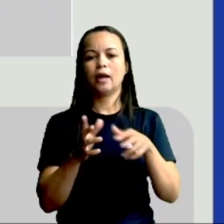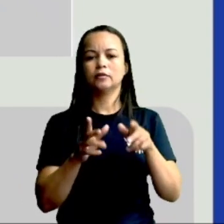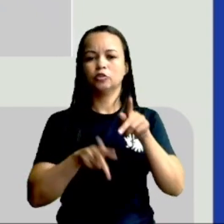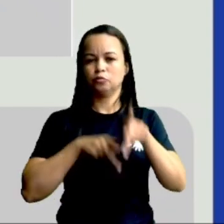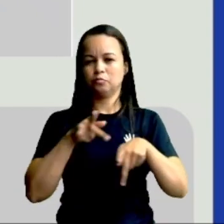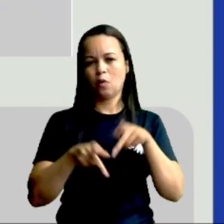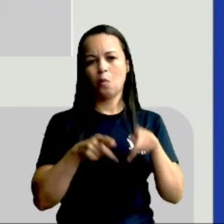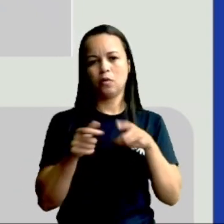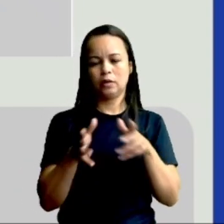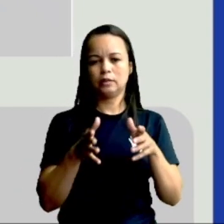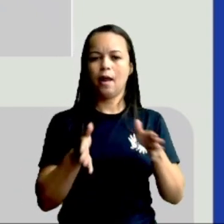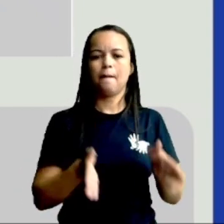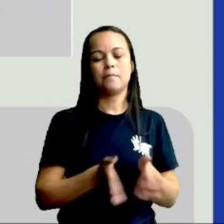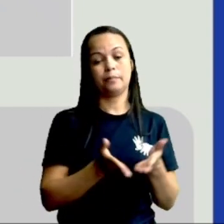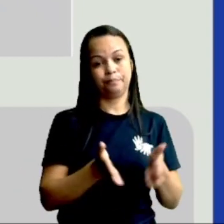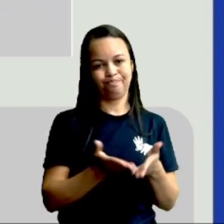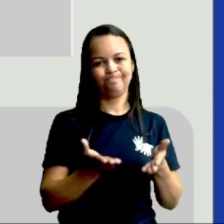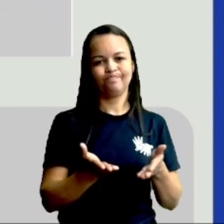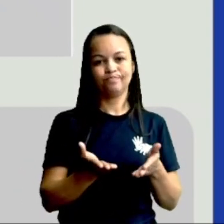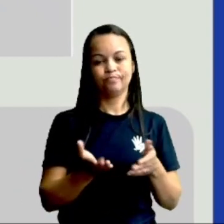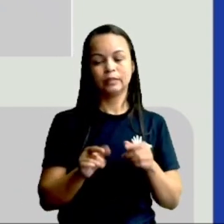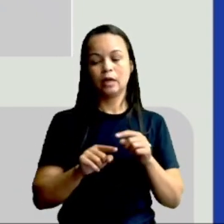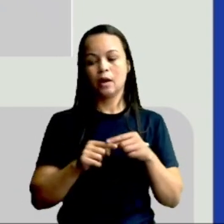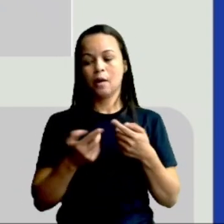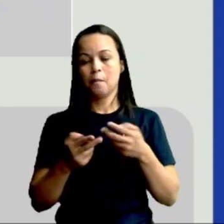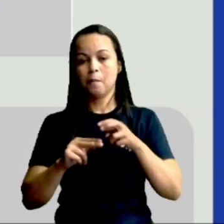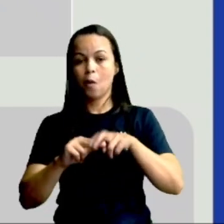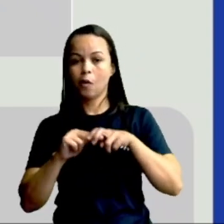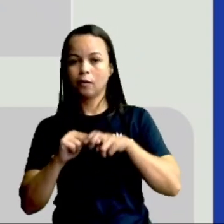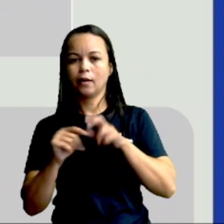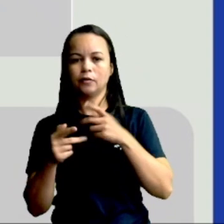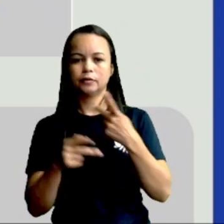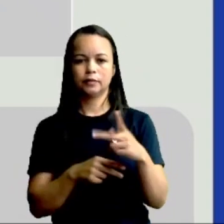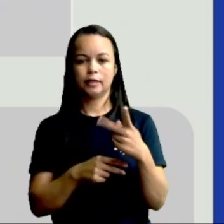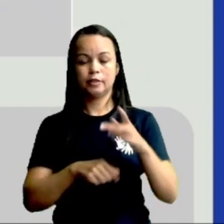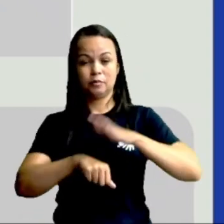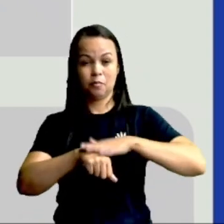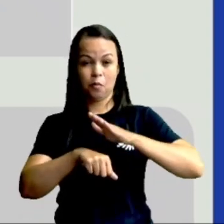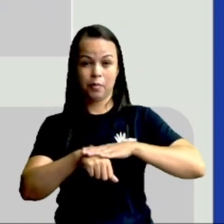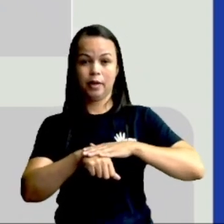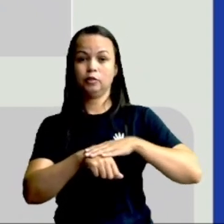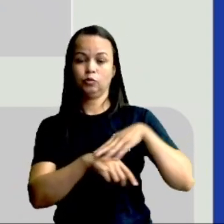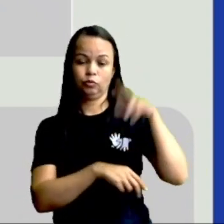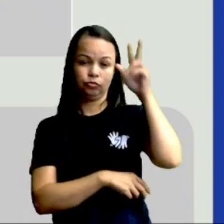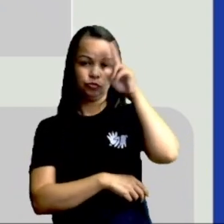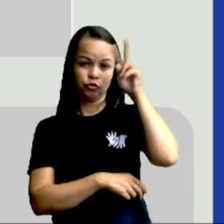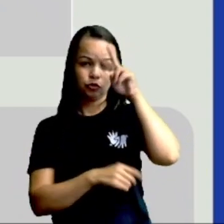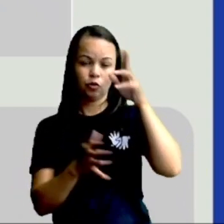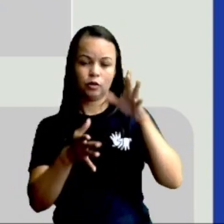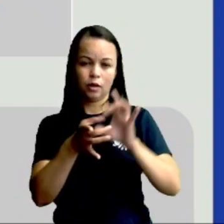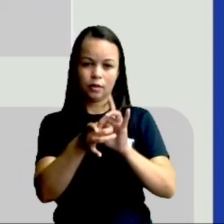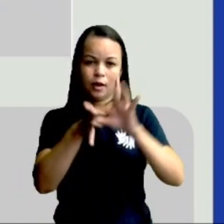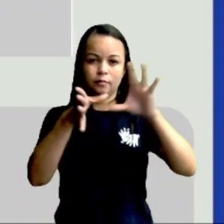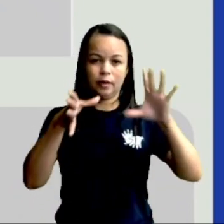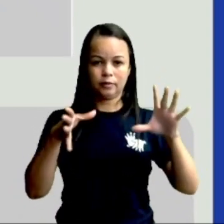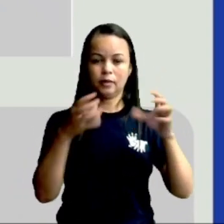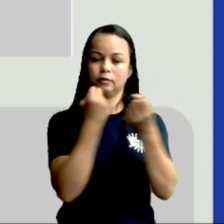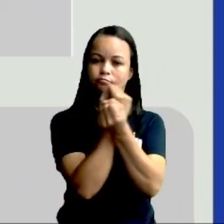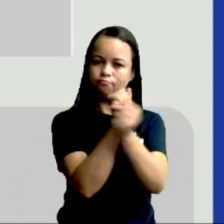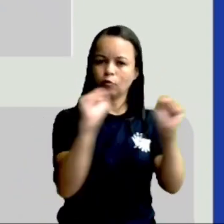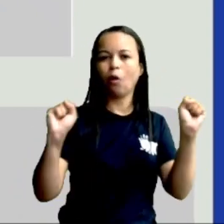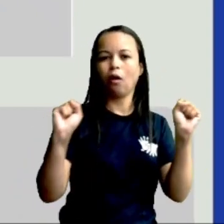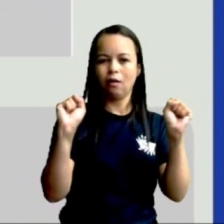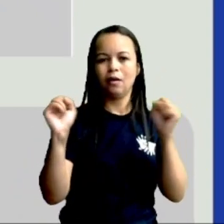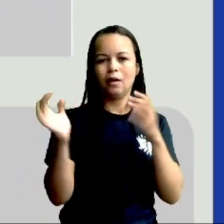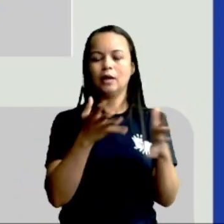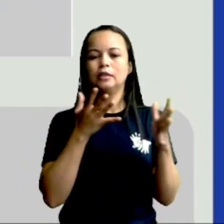né, na pobreza, justamente por causa desse momento histórico da libertação dos escravos, que